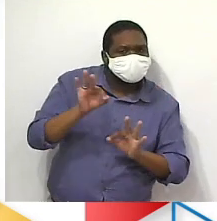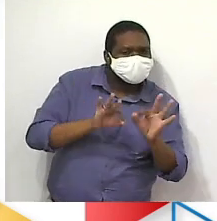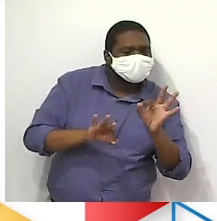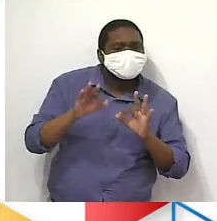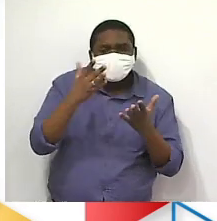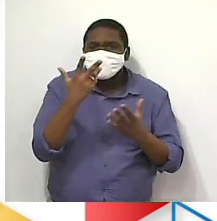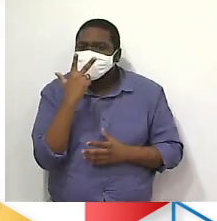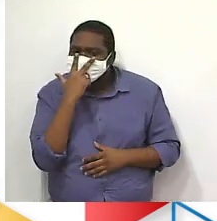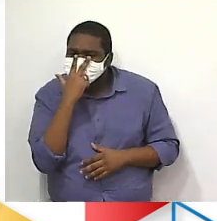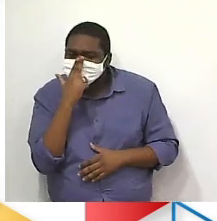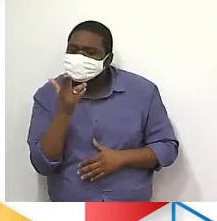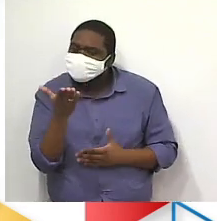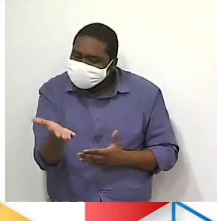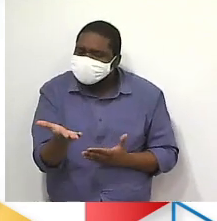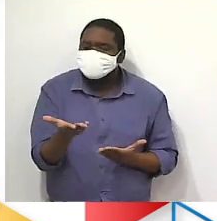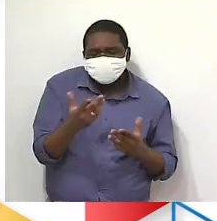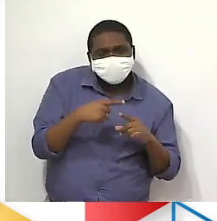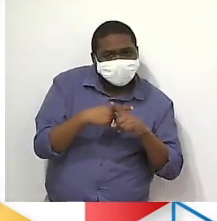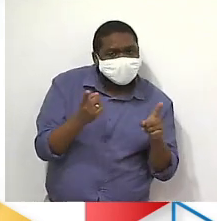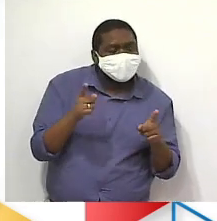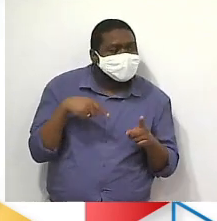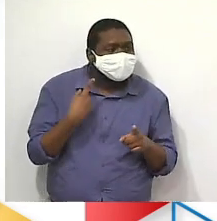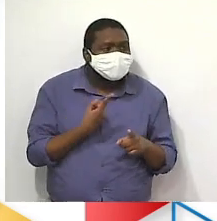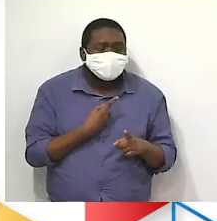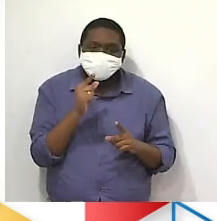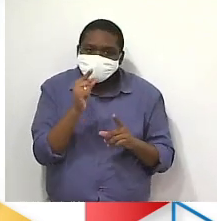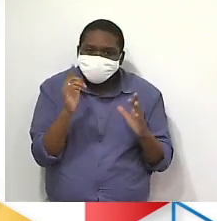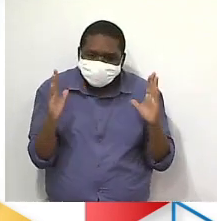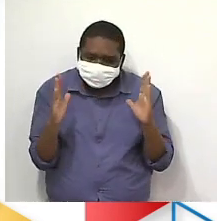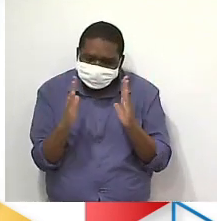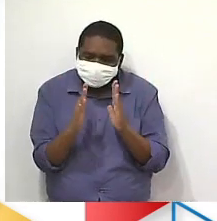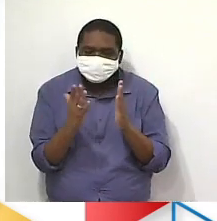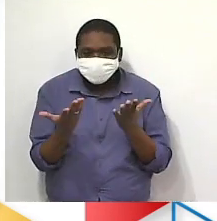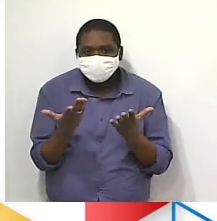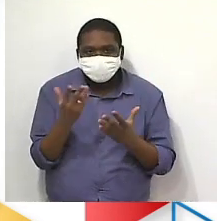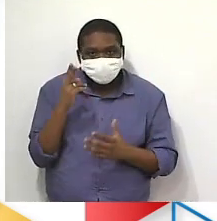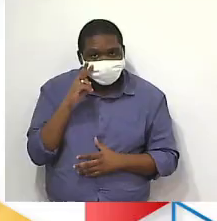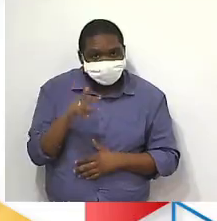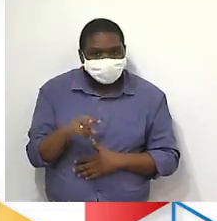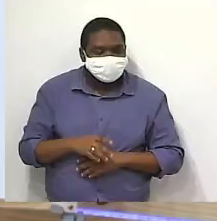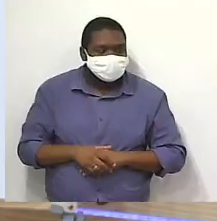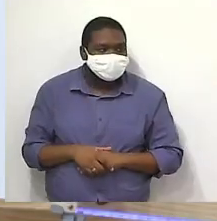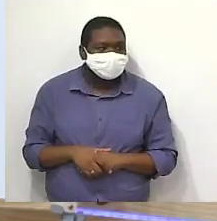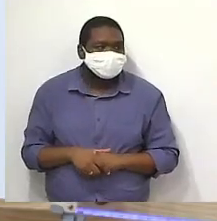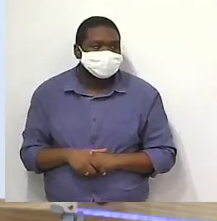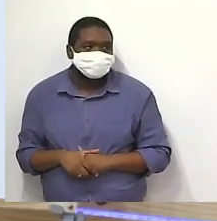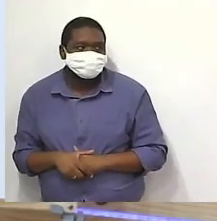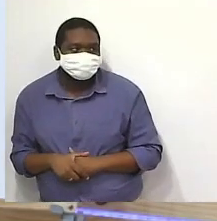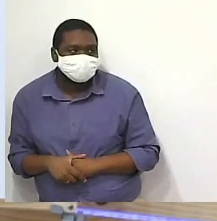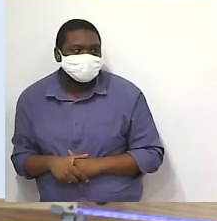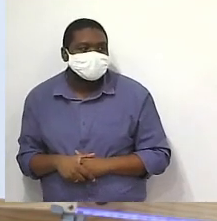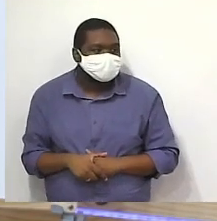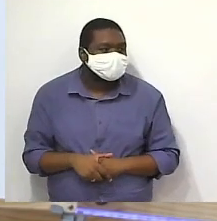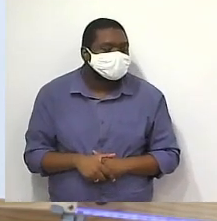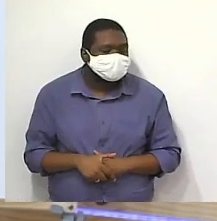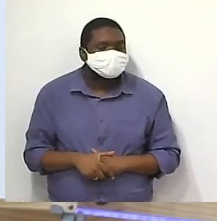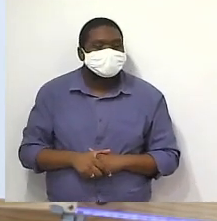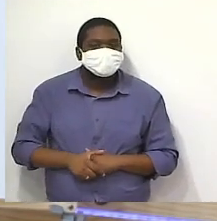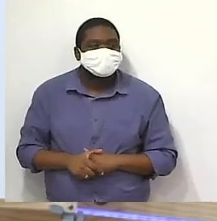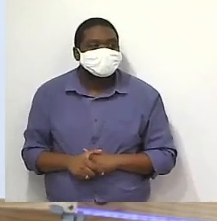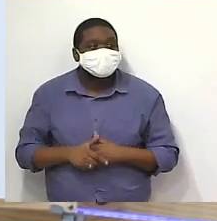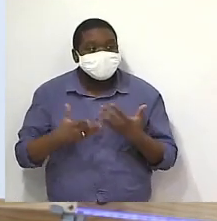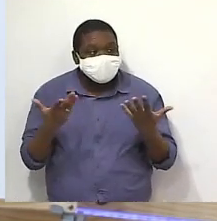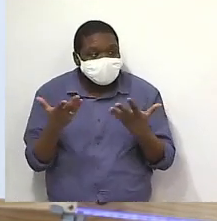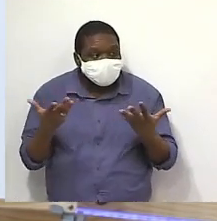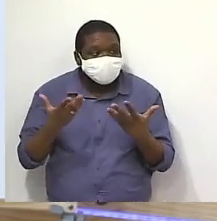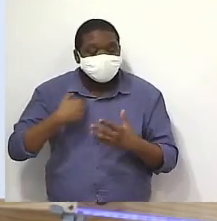muito parecido com o que está aí, só que o nosso triângulo vai ficar um pouquinho mais achatado. Vem para cá, Manuel, traz para mim, por favor. Ó, presta atenção.